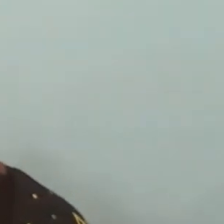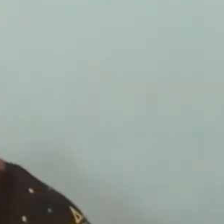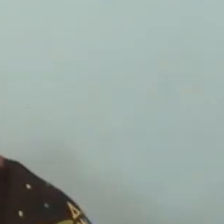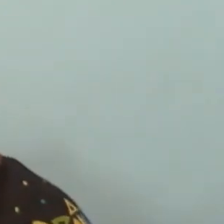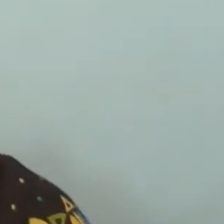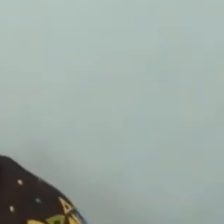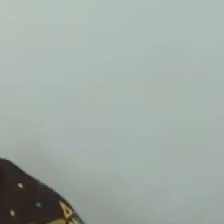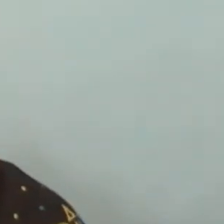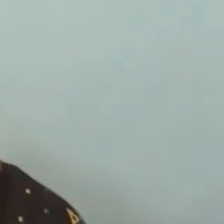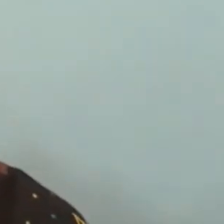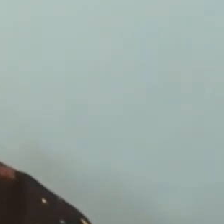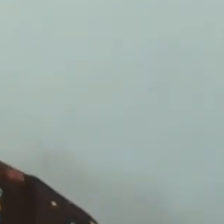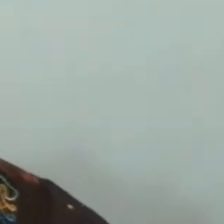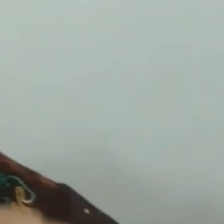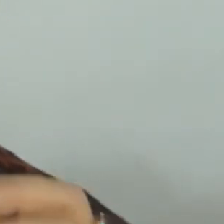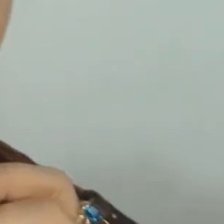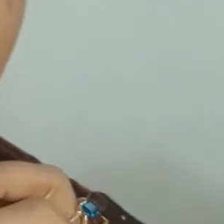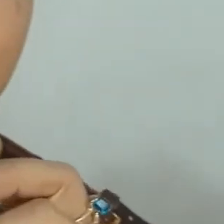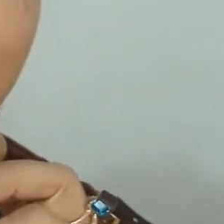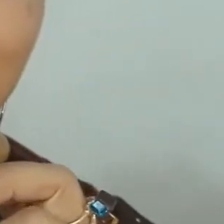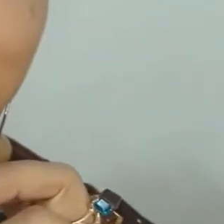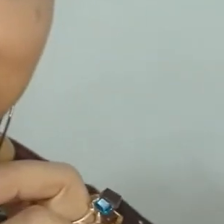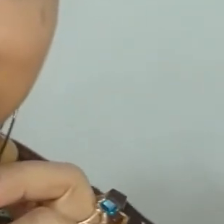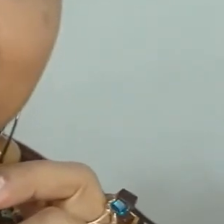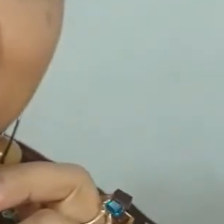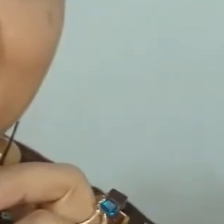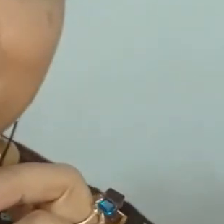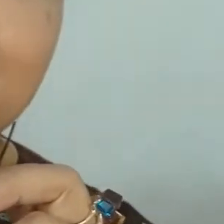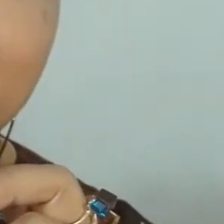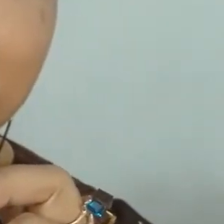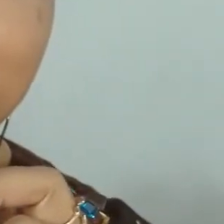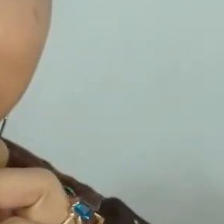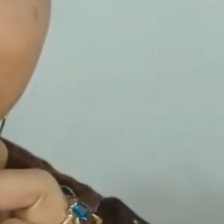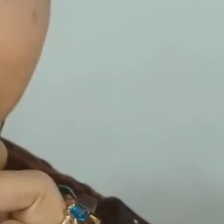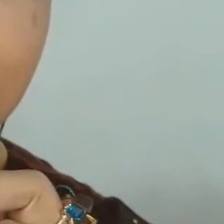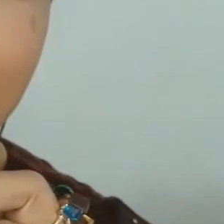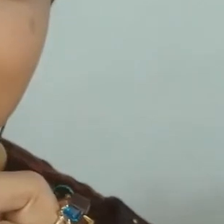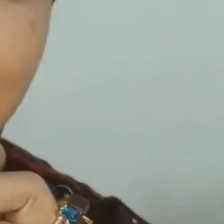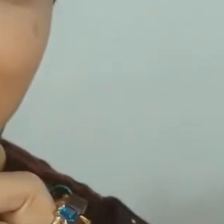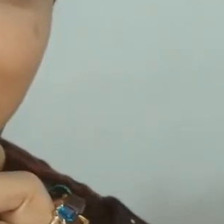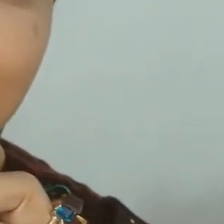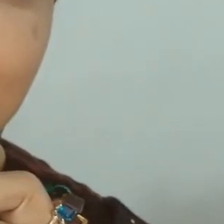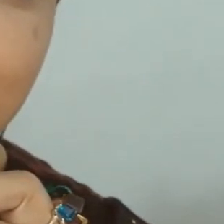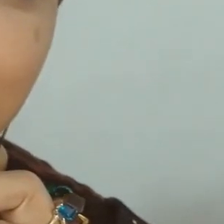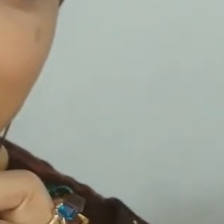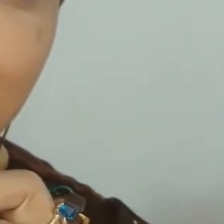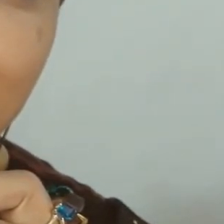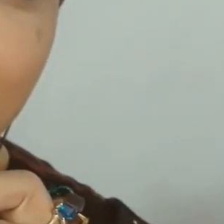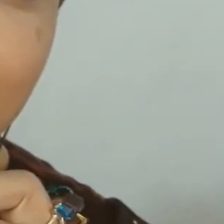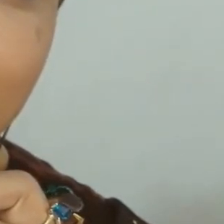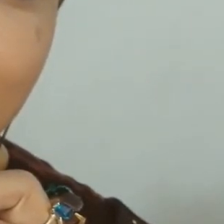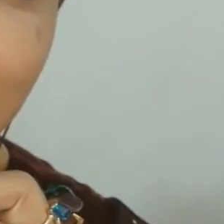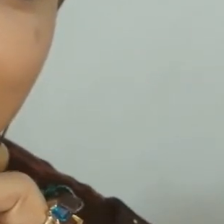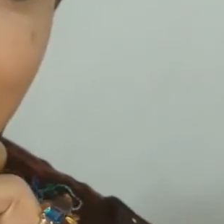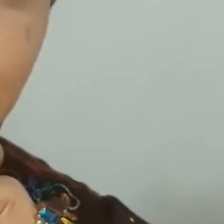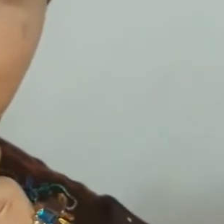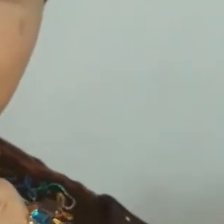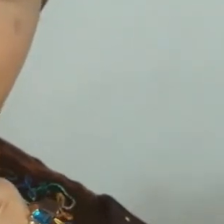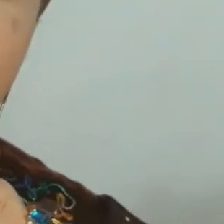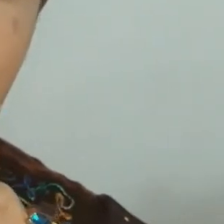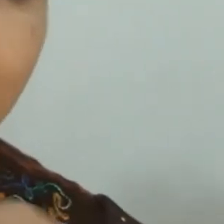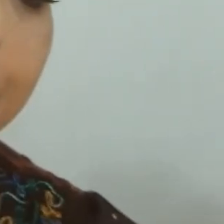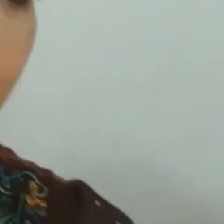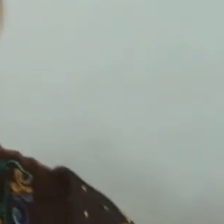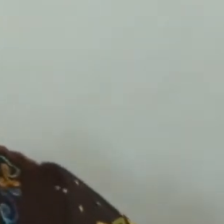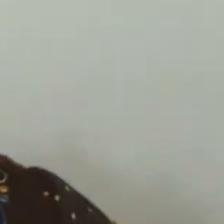isso e experimentem para ver como é legal. Elas vão sair bem engraçadinhas, bem bonitinhas. E vão